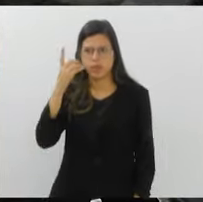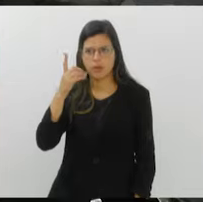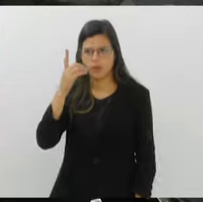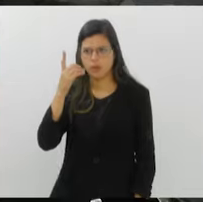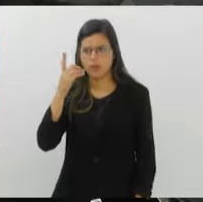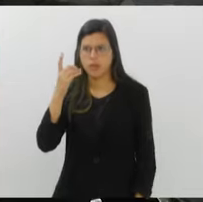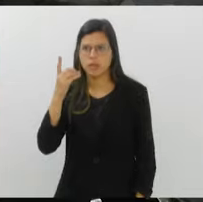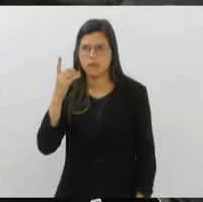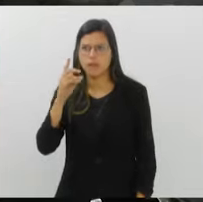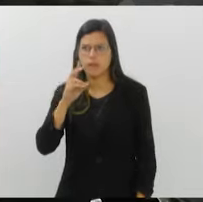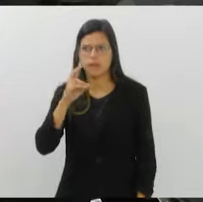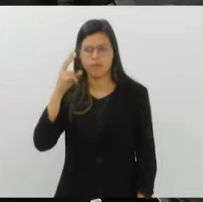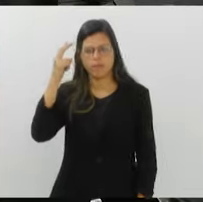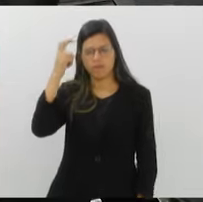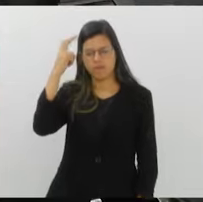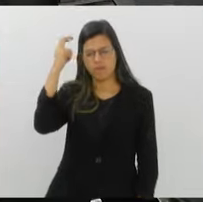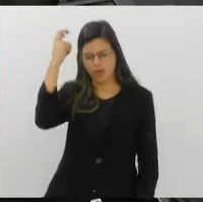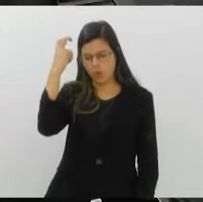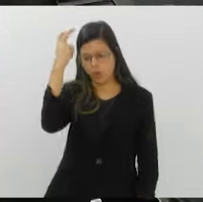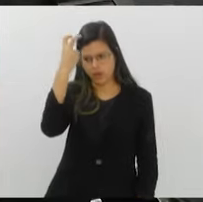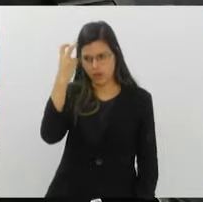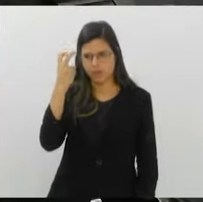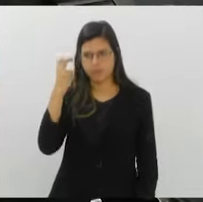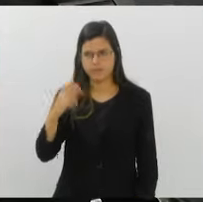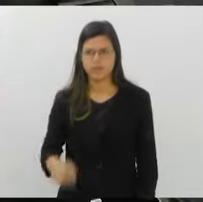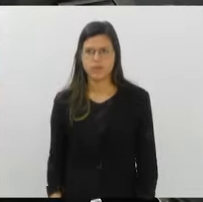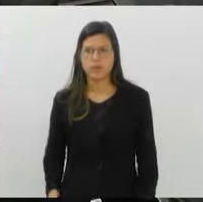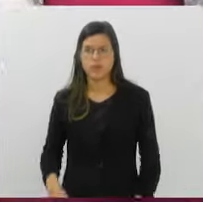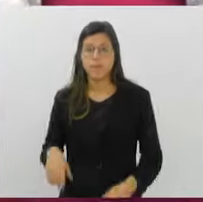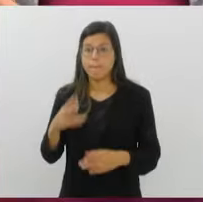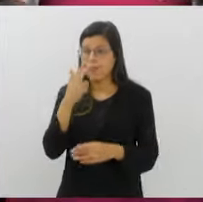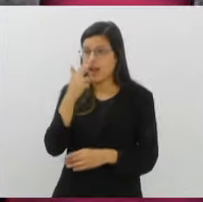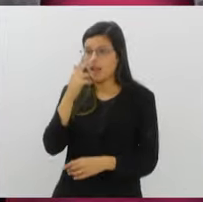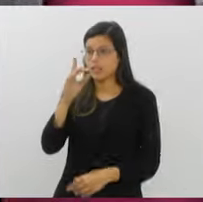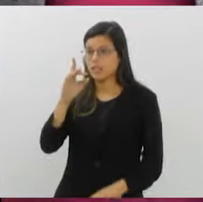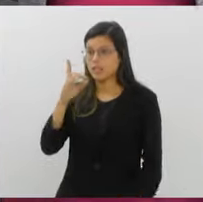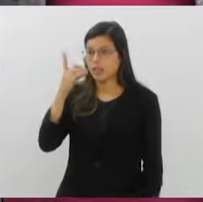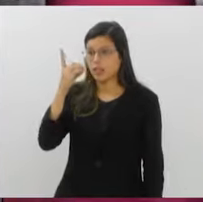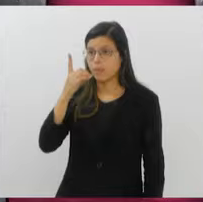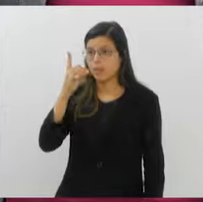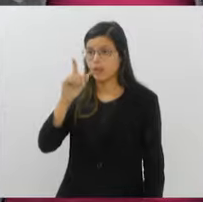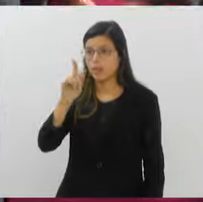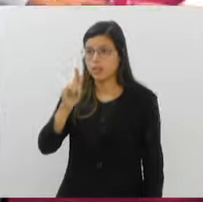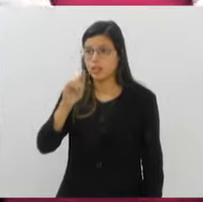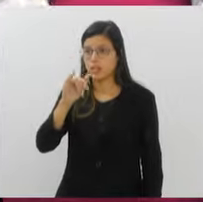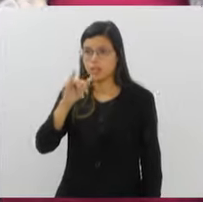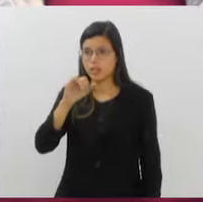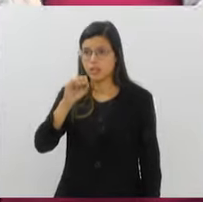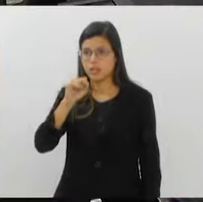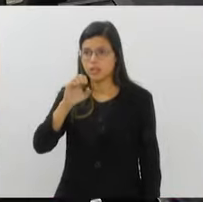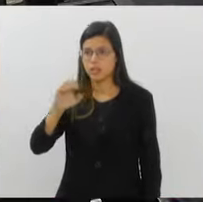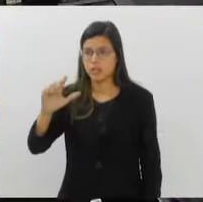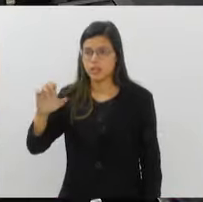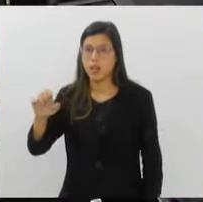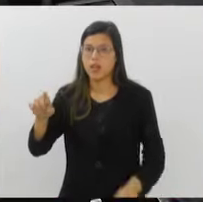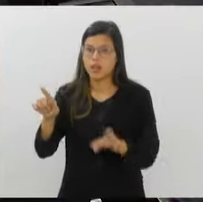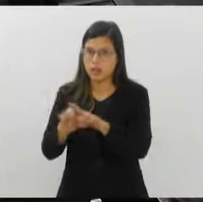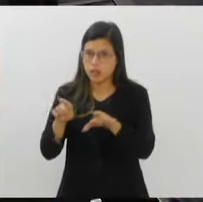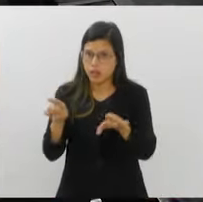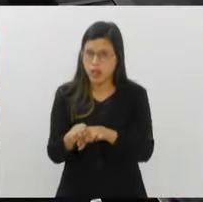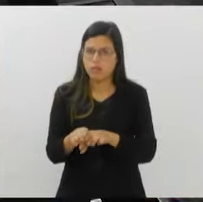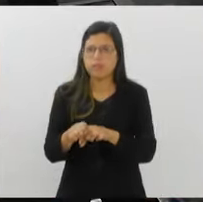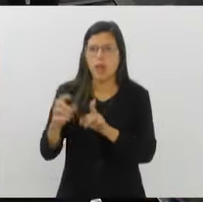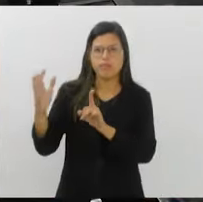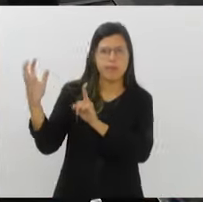Deputada Tia Ju, Verônica. A deputada Gisele parece que também sofreu uma ameaça. Recebeu até... também ameaça. Deputado,